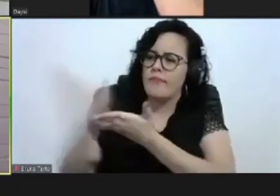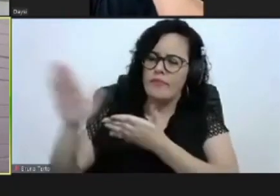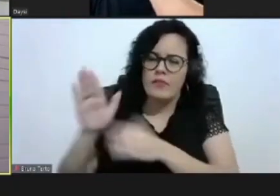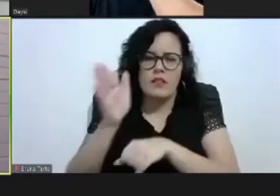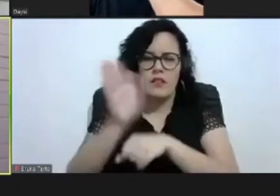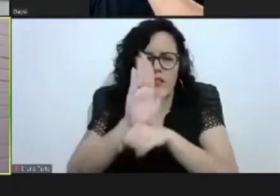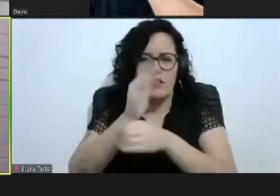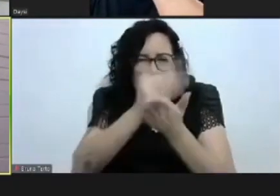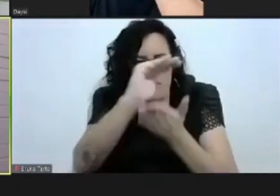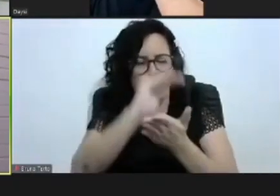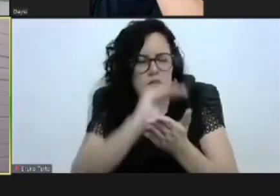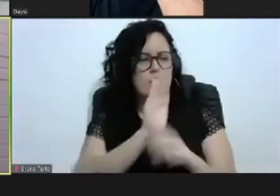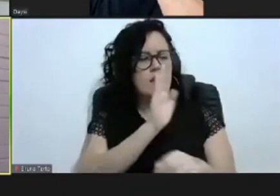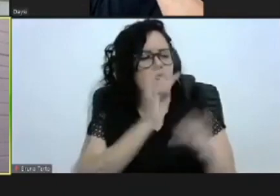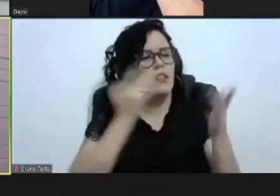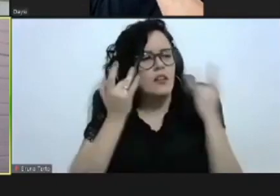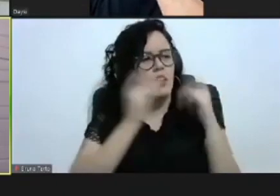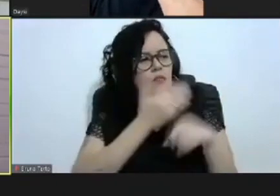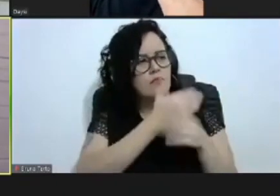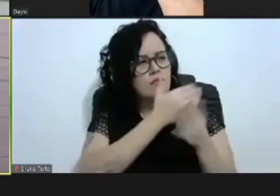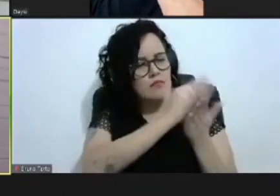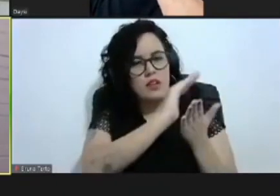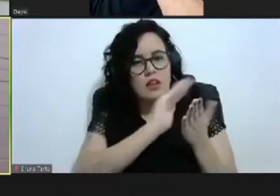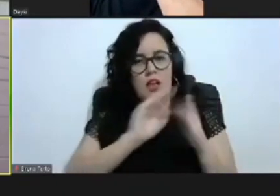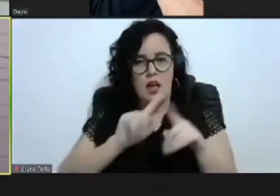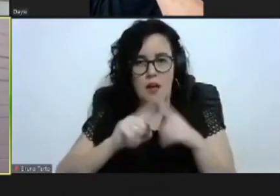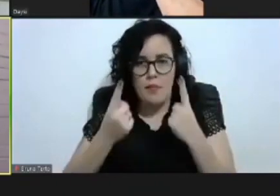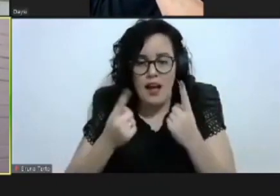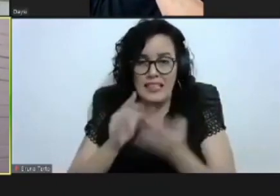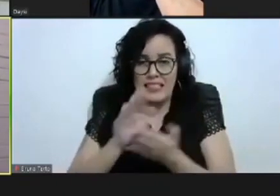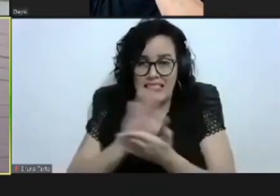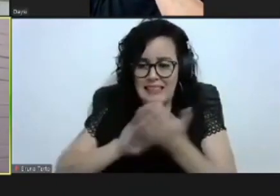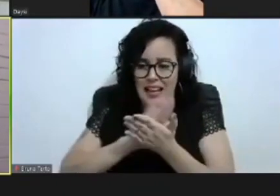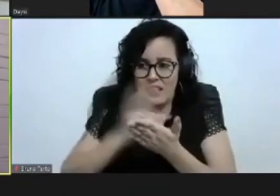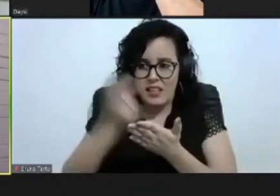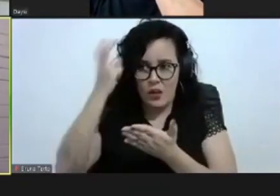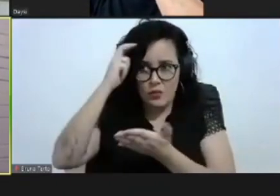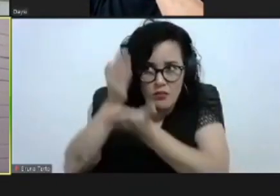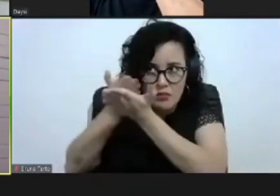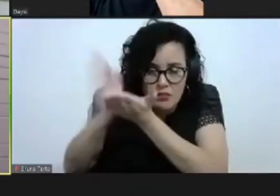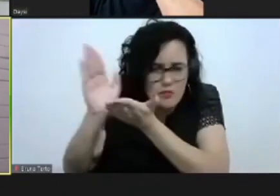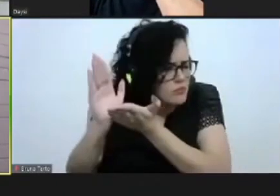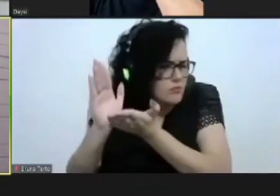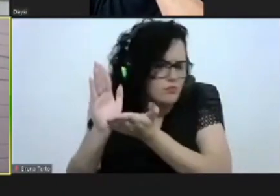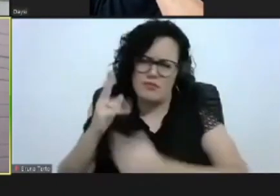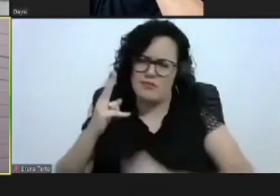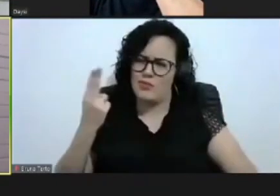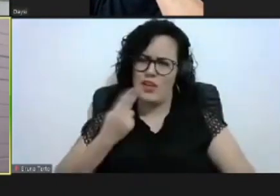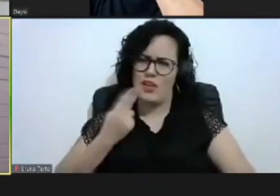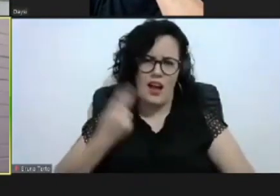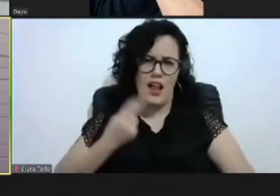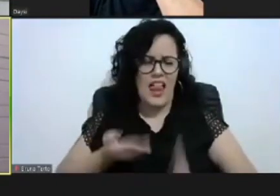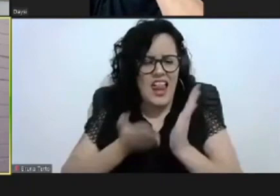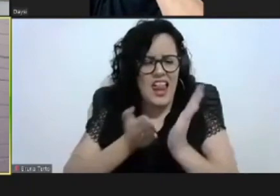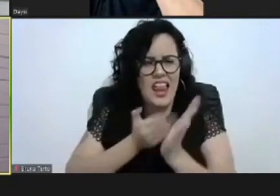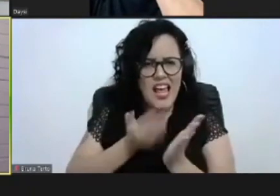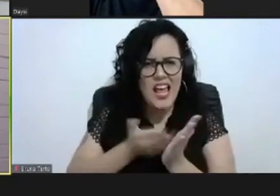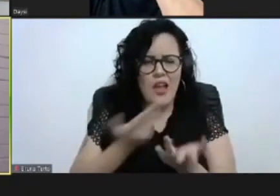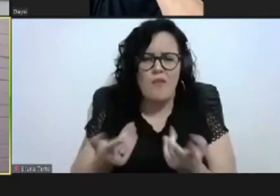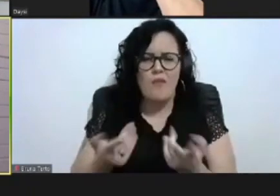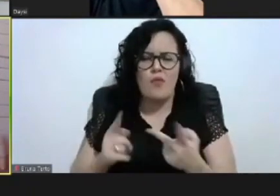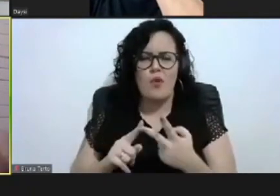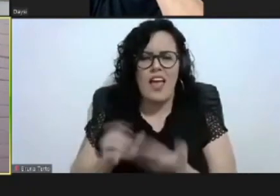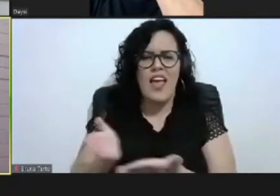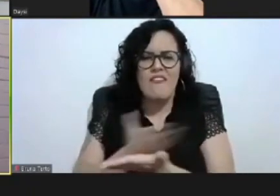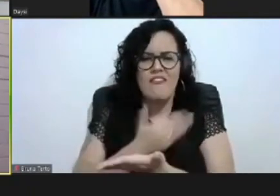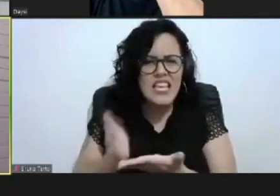no teatro, mas a gente não consegue viver sem cultura. A gente não consegue viver sem os livros, sem as boas revistas,